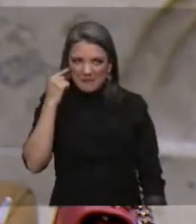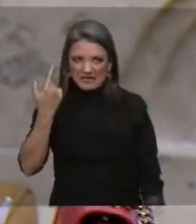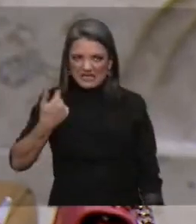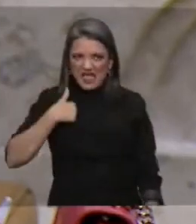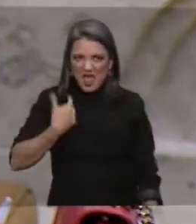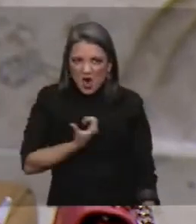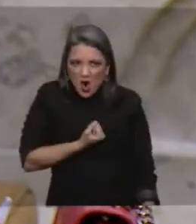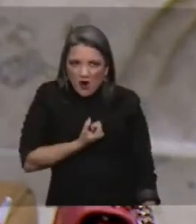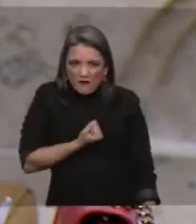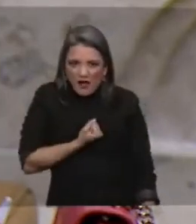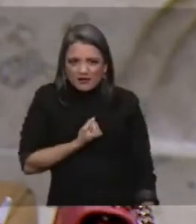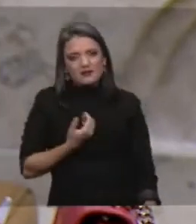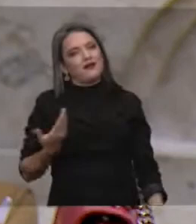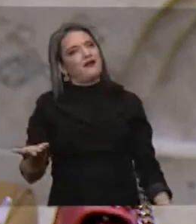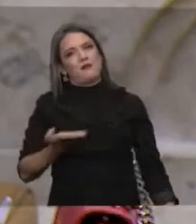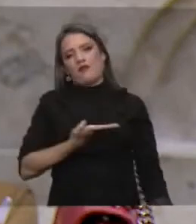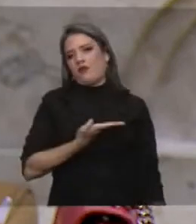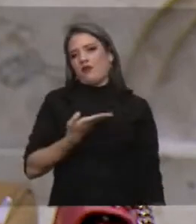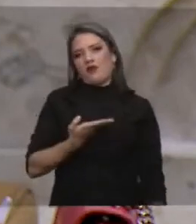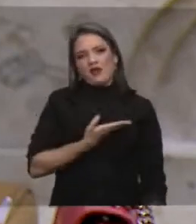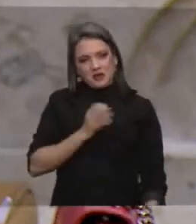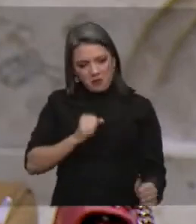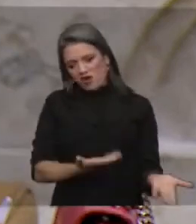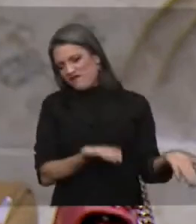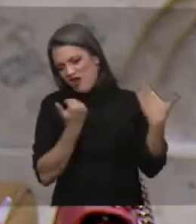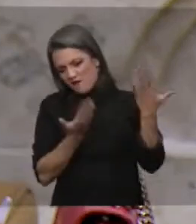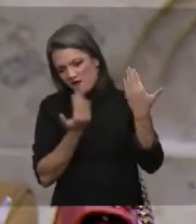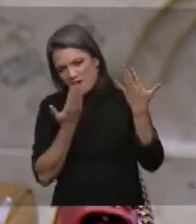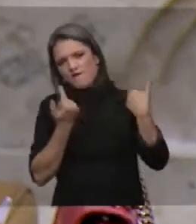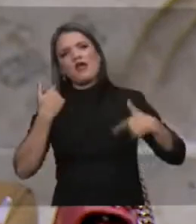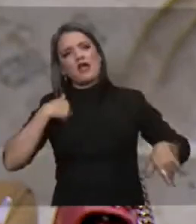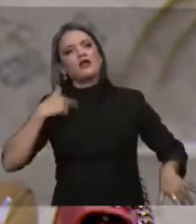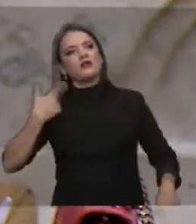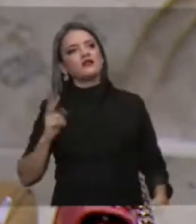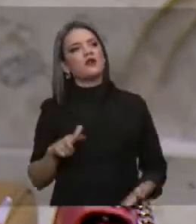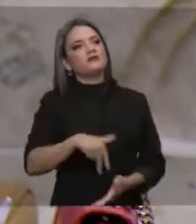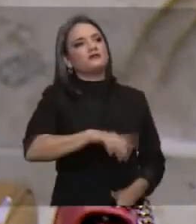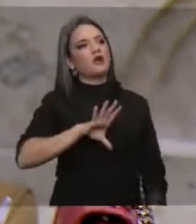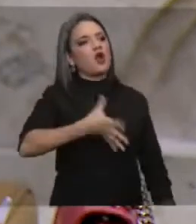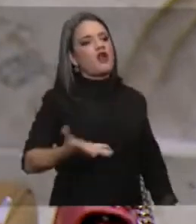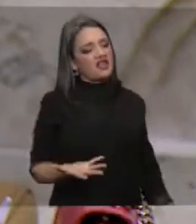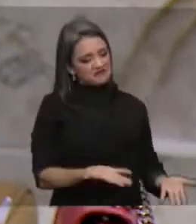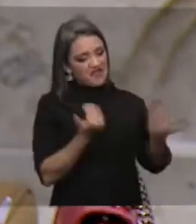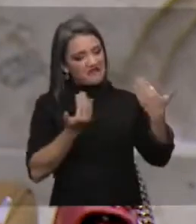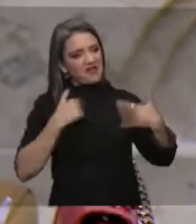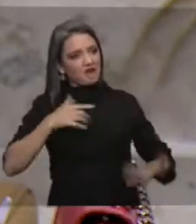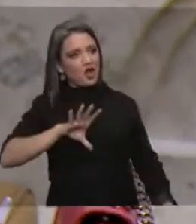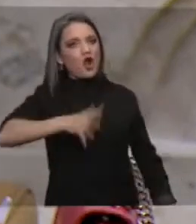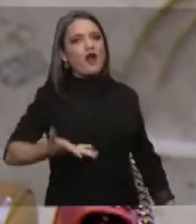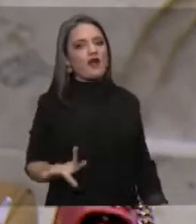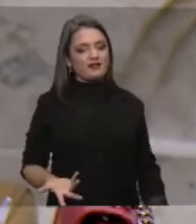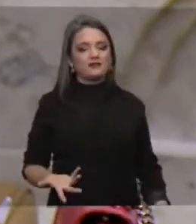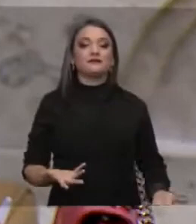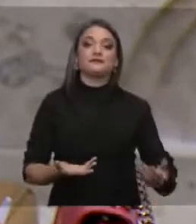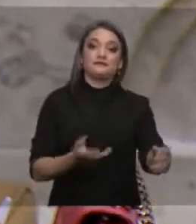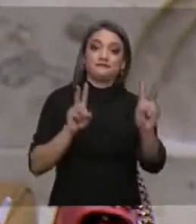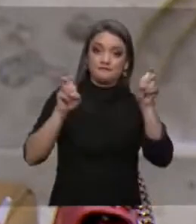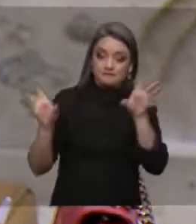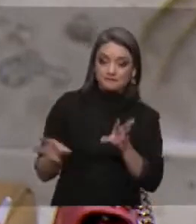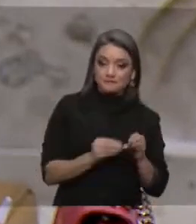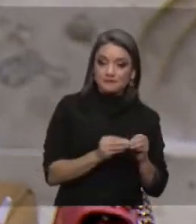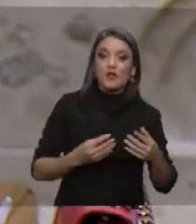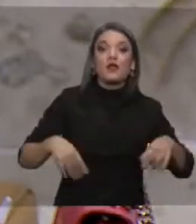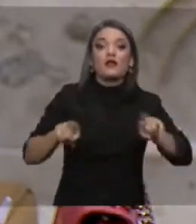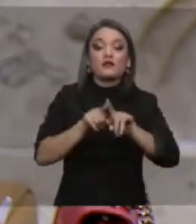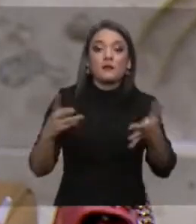me acovardar, amigo, pode vir quente que eu estou fervendo. Pode vir quente que eu estou fervendo. Fecha aspas. Na